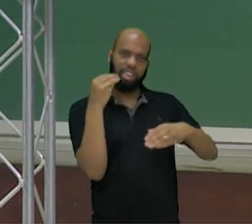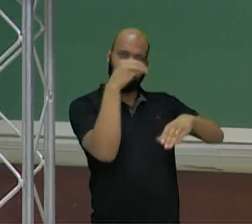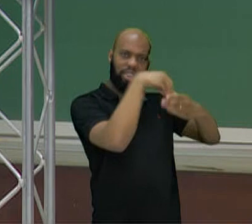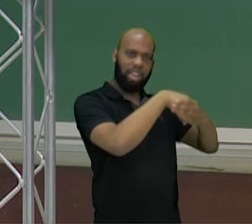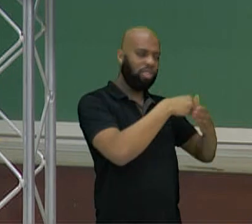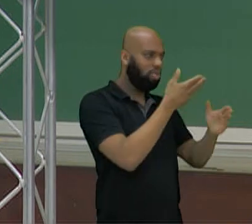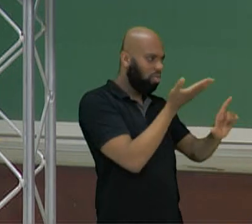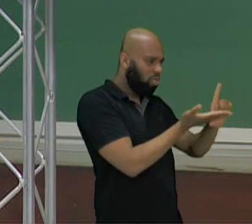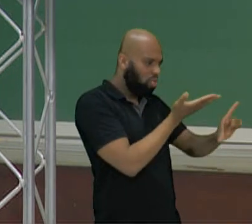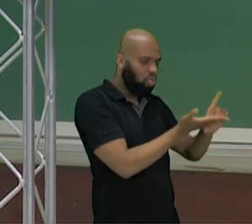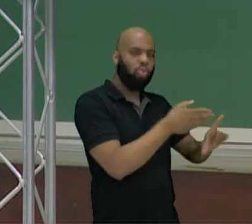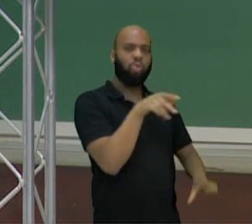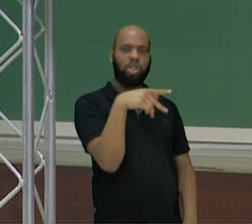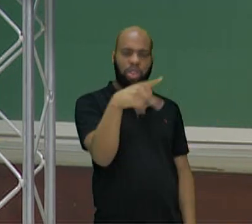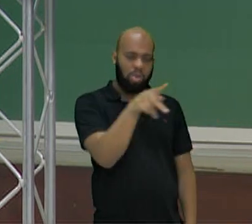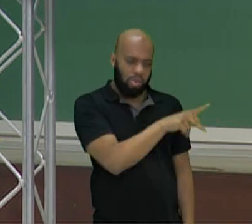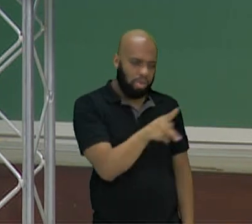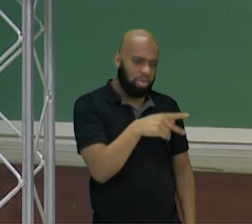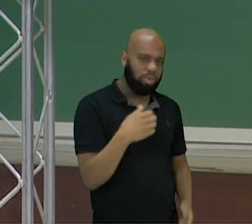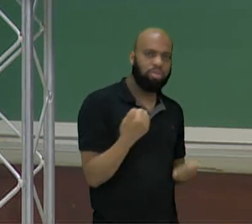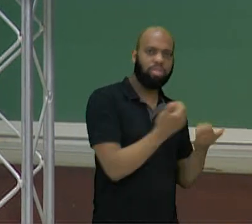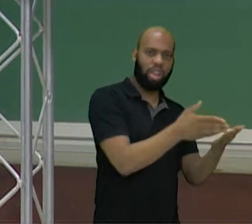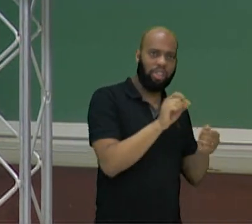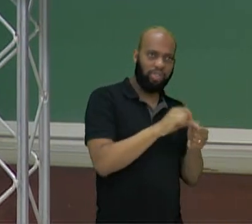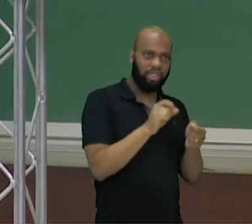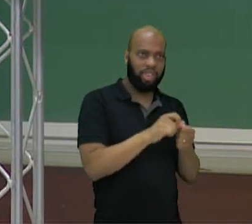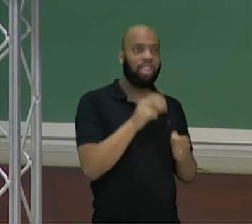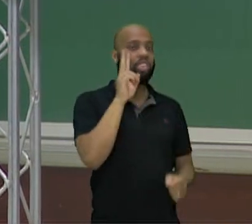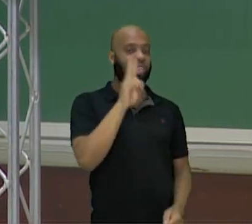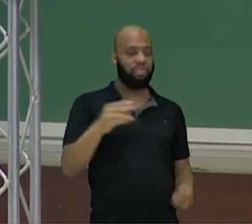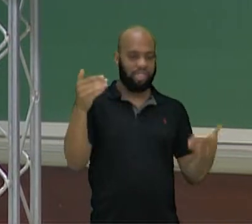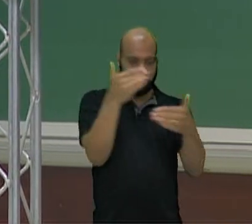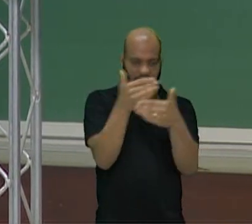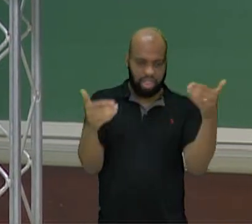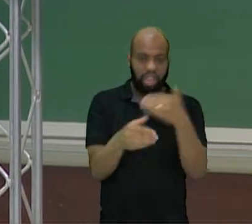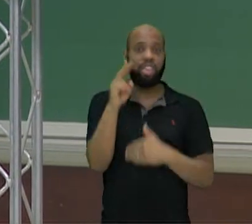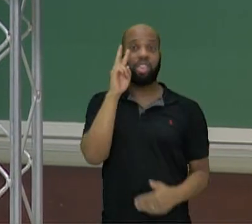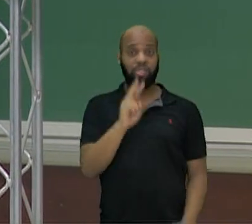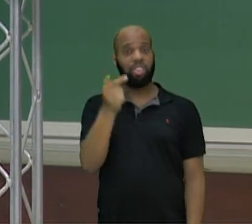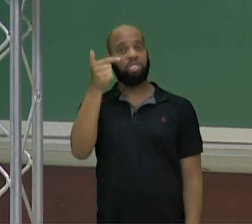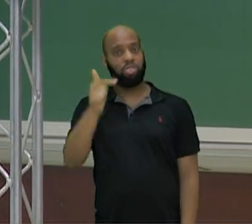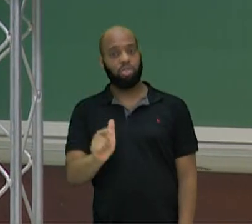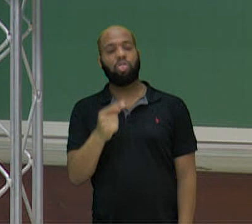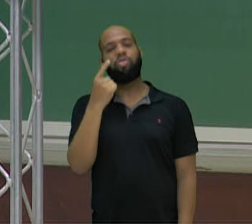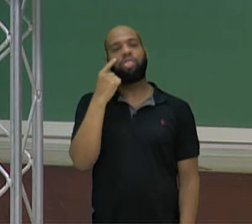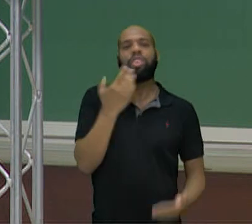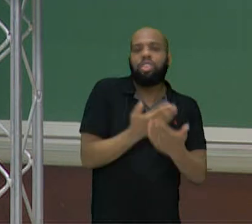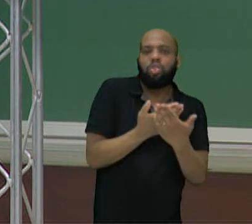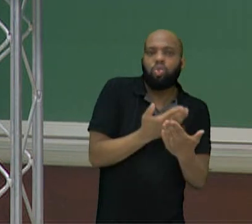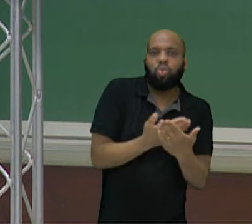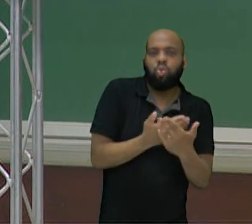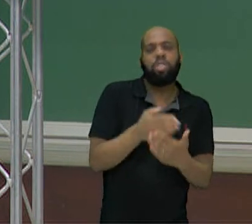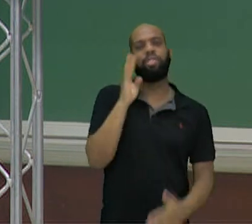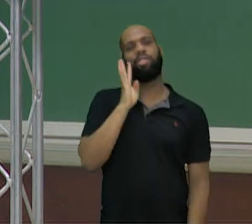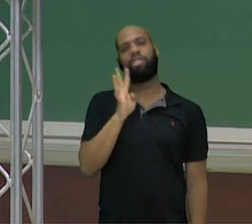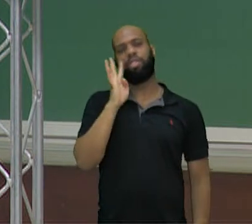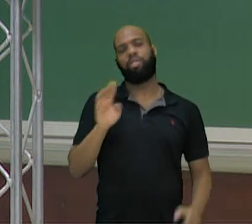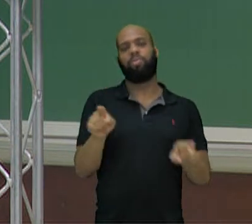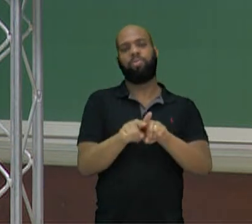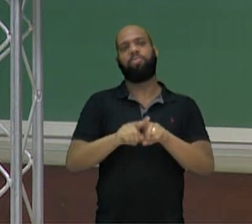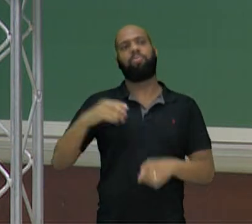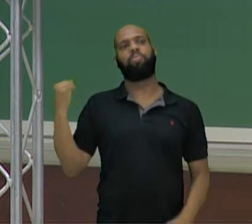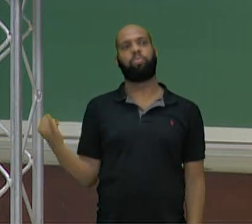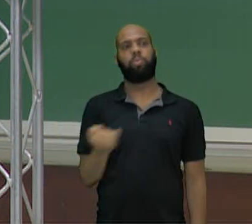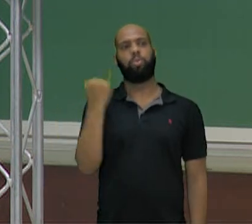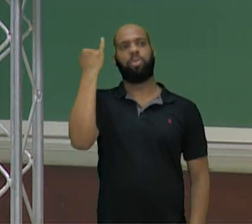que teu professor tem postado, aí você vai lá, vai no slide, dá uma olhadinha, vê, dá uma estudada, isso é bem legal, né? Bem